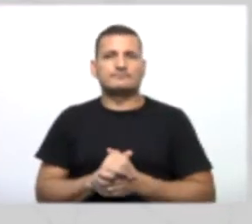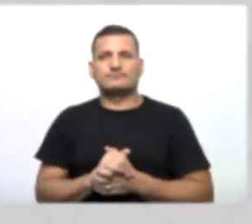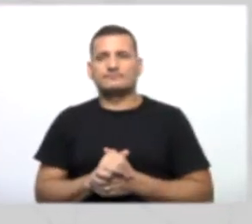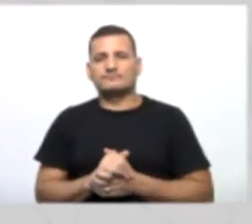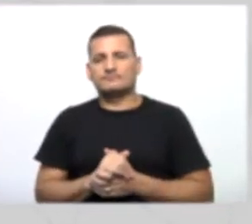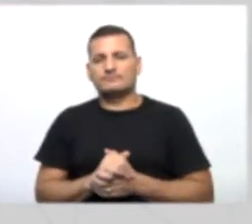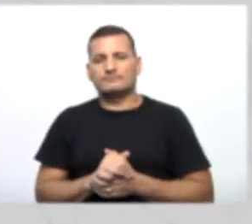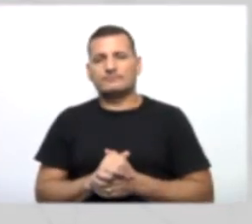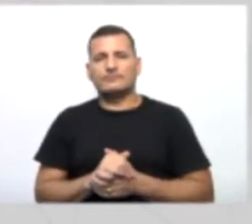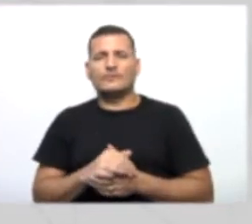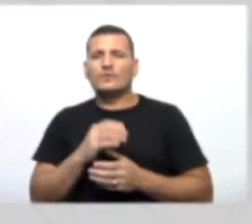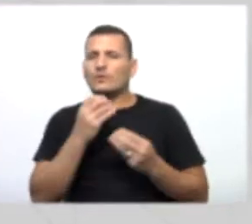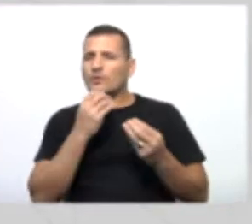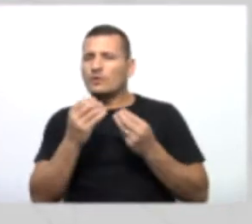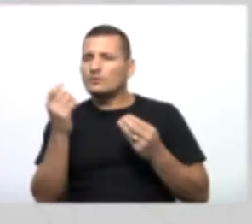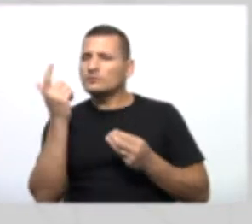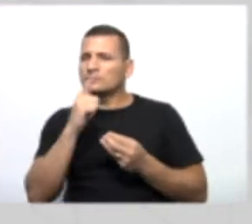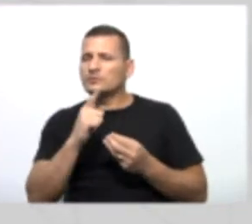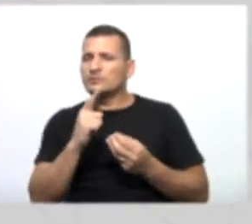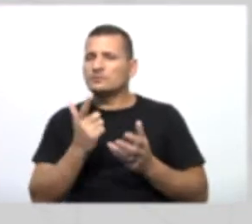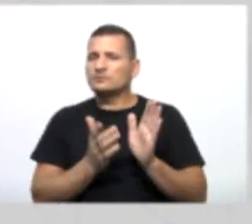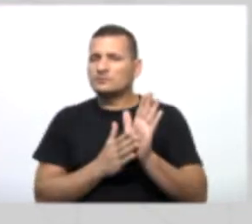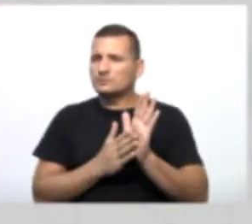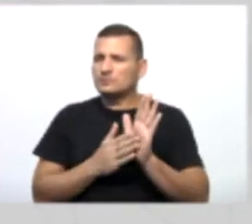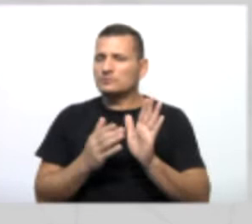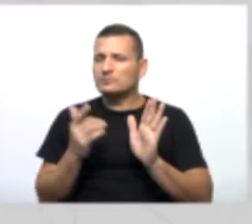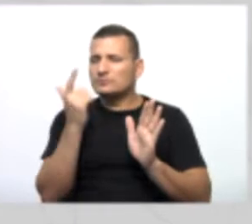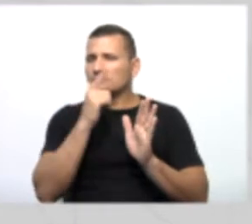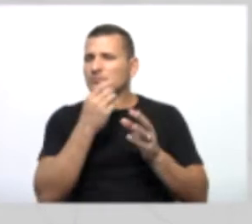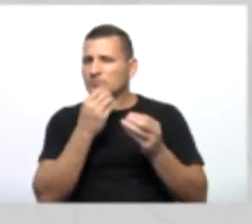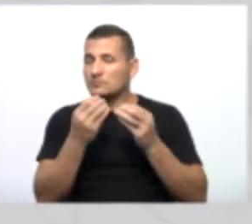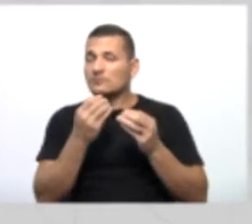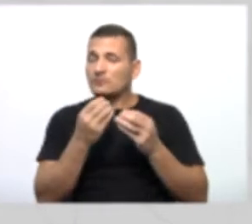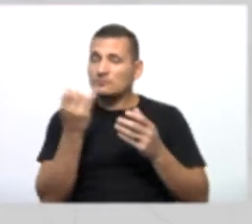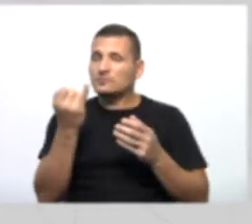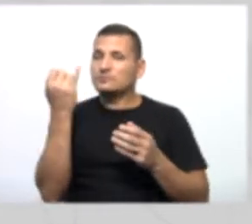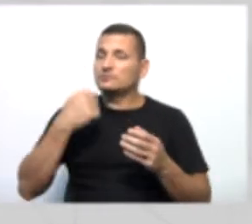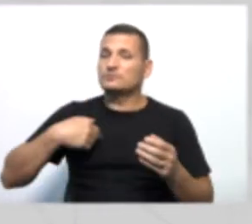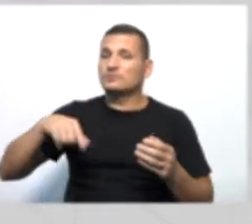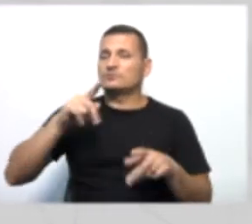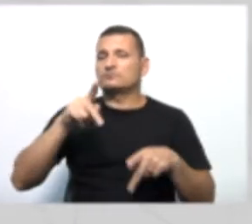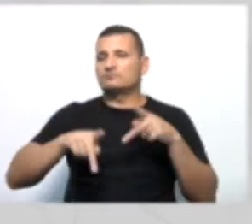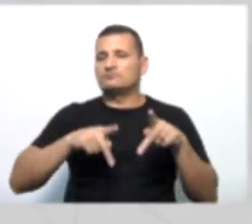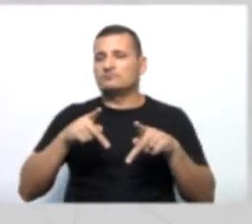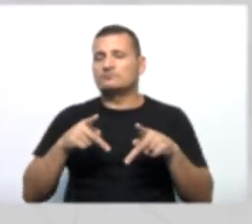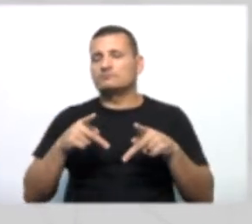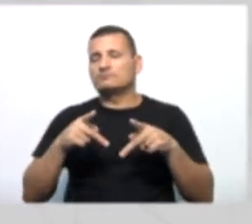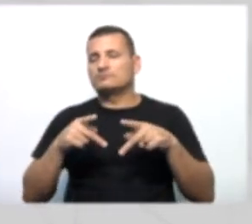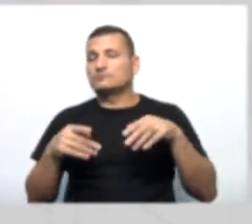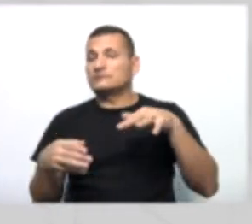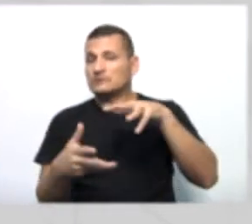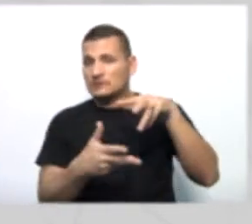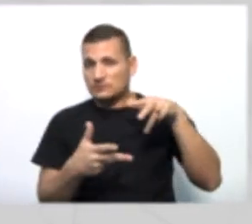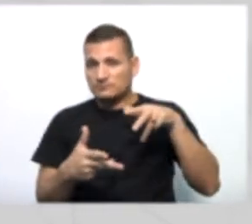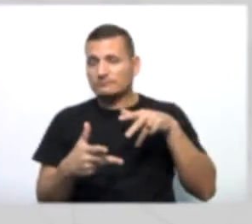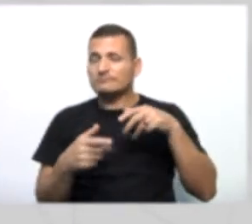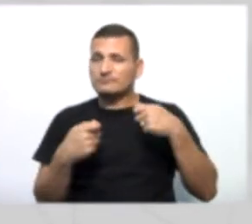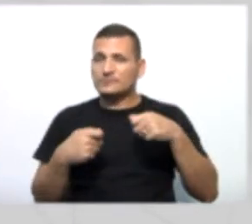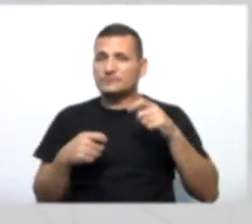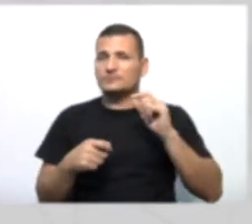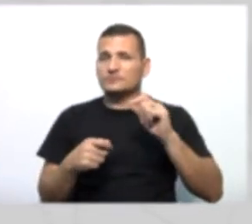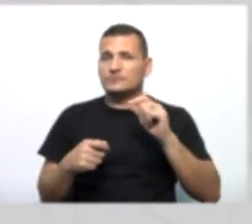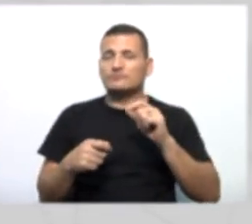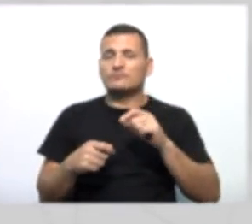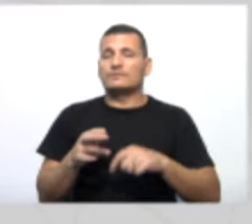este propósito, é imperativo que nós, os povos da Terra, declaremos nossa responsabilidade